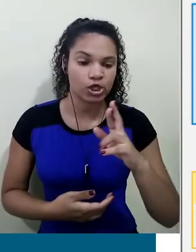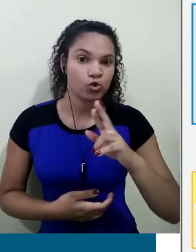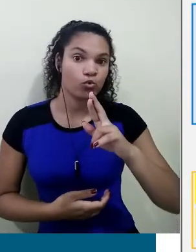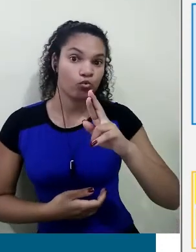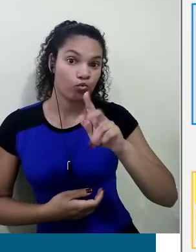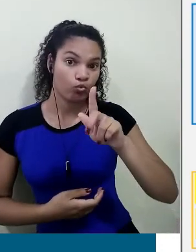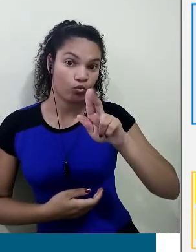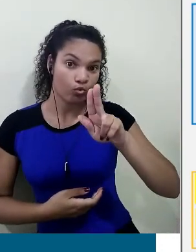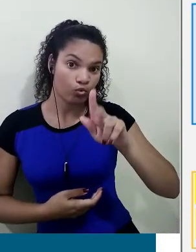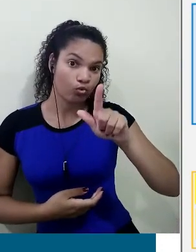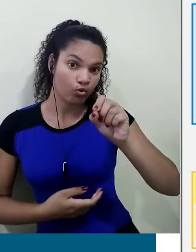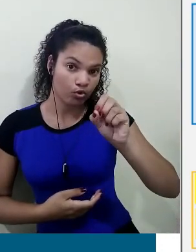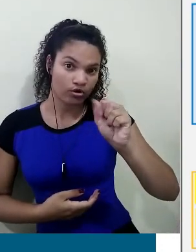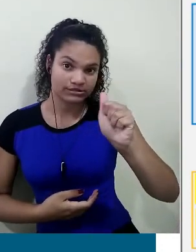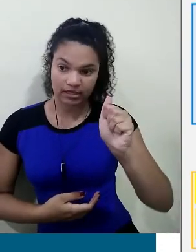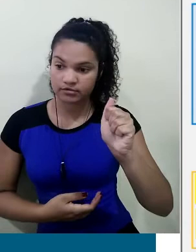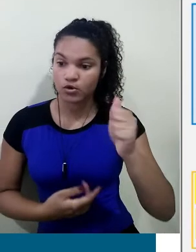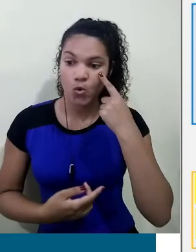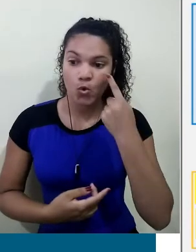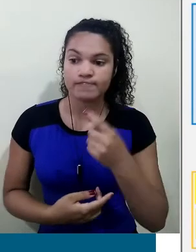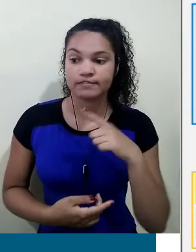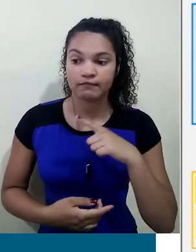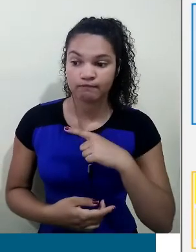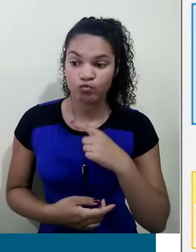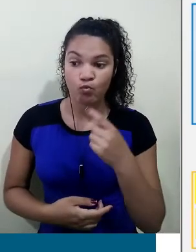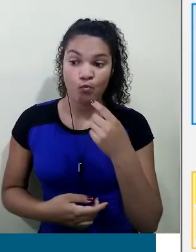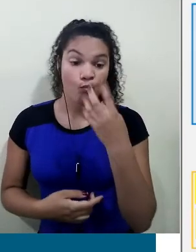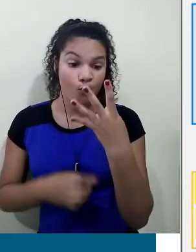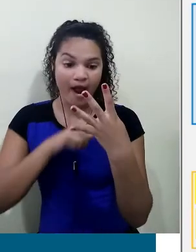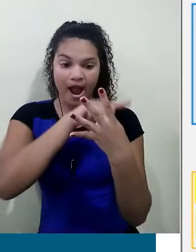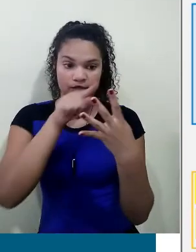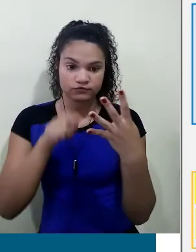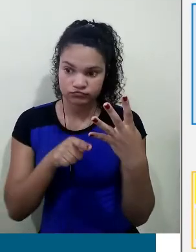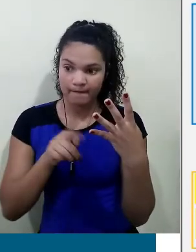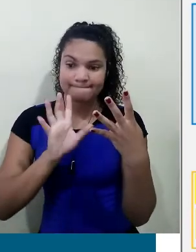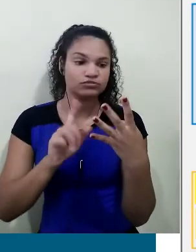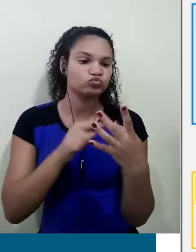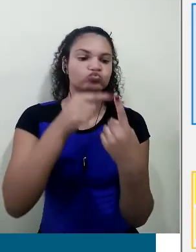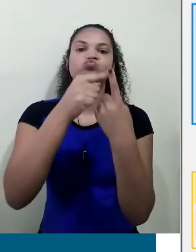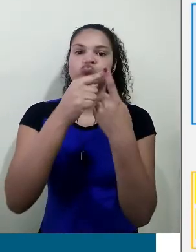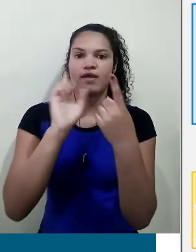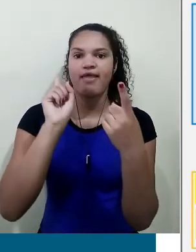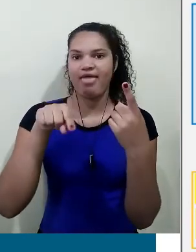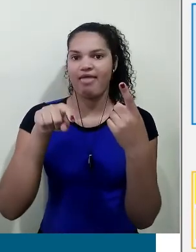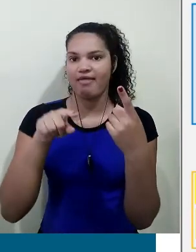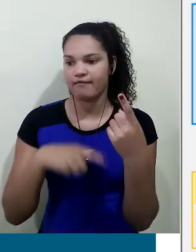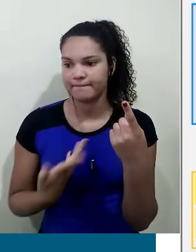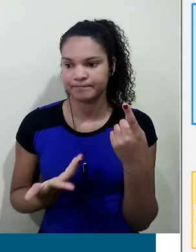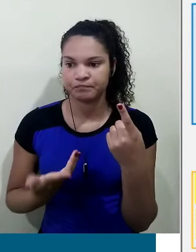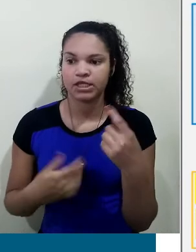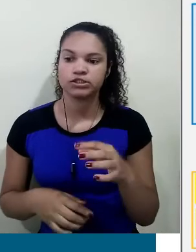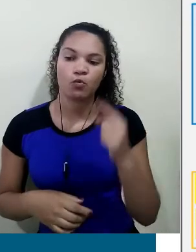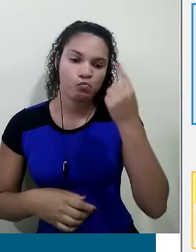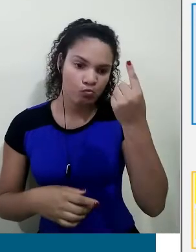sementes rugosas. No caso da semente rugosa, nós temos 4 casos possíveis e apenas um caso com sementes rugosas. Então,